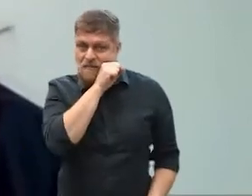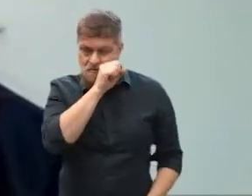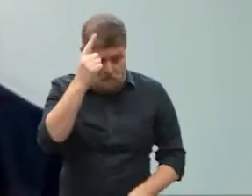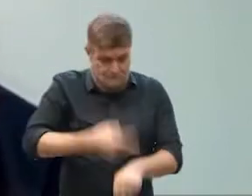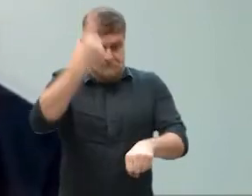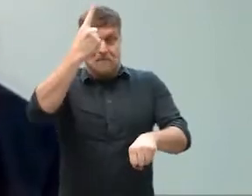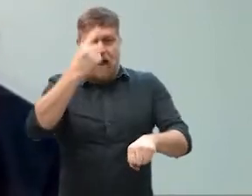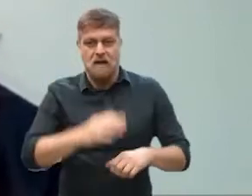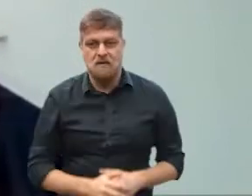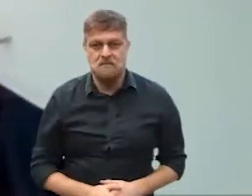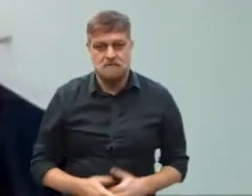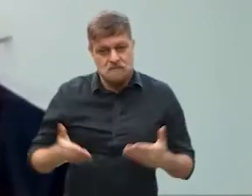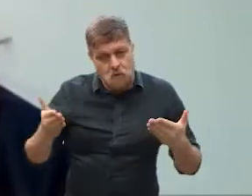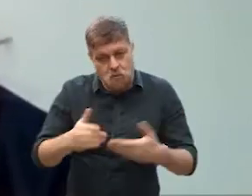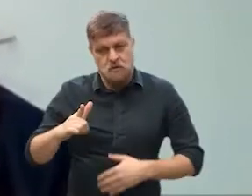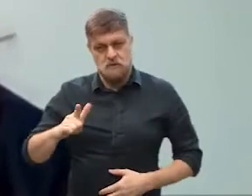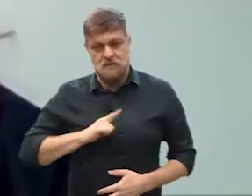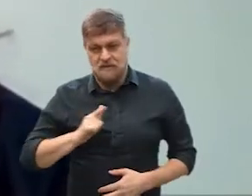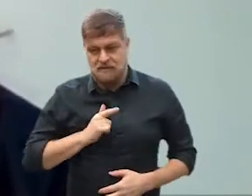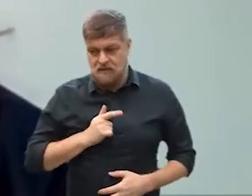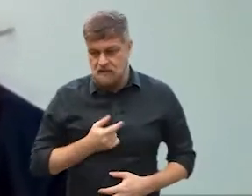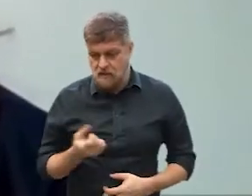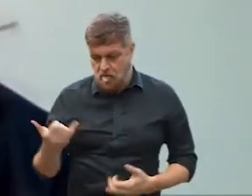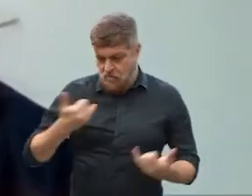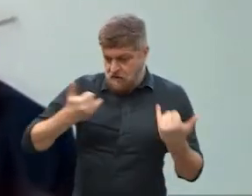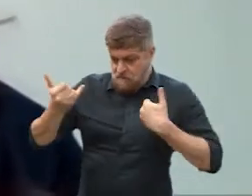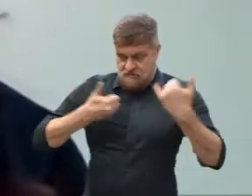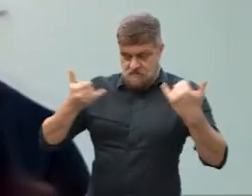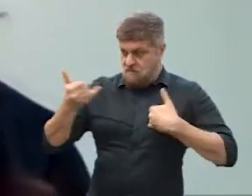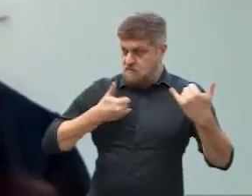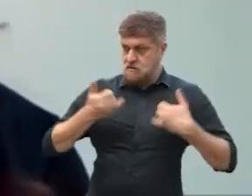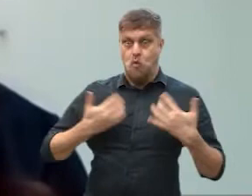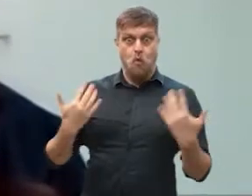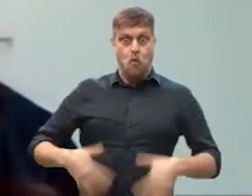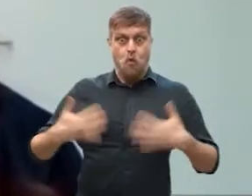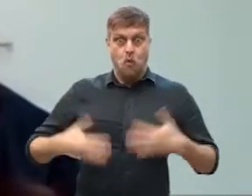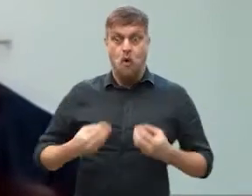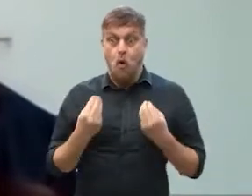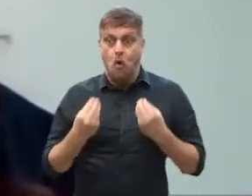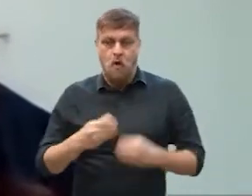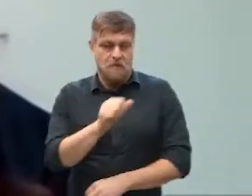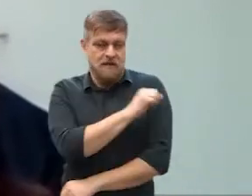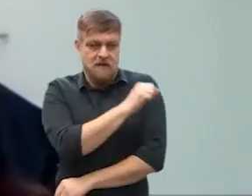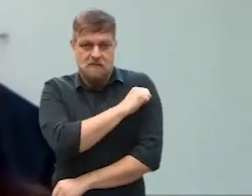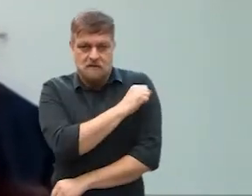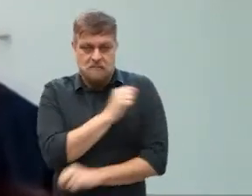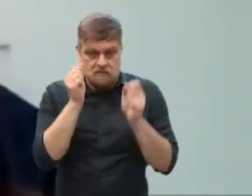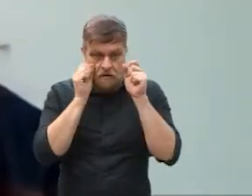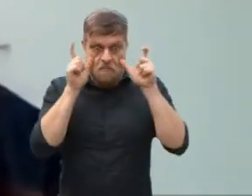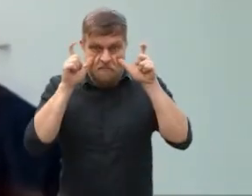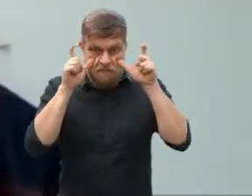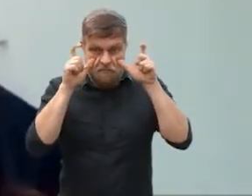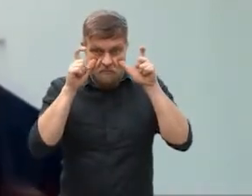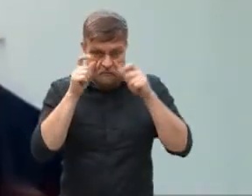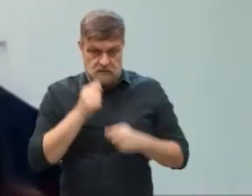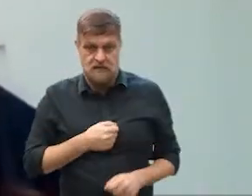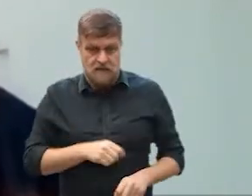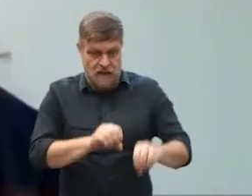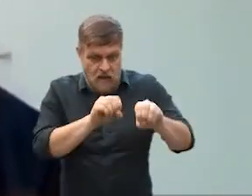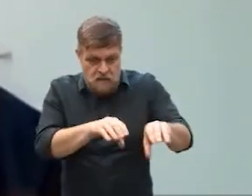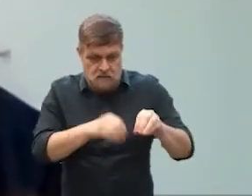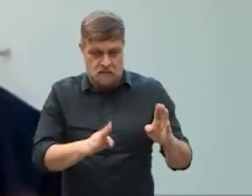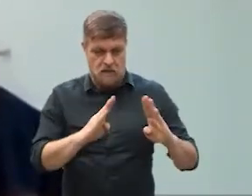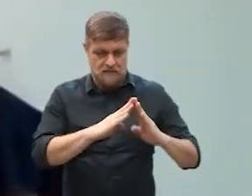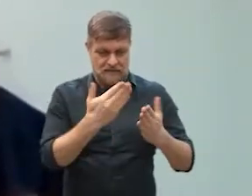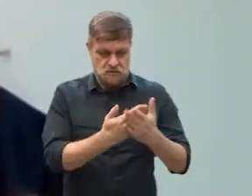muito abrupta. Então, hoje a gente tem um nível de informação muito grande. Então, como que você vai manter uma estudante ali engajada dentro da sala de